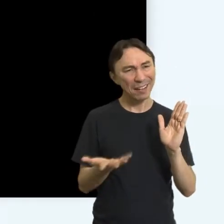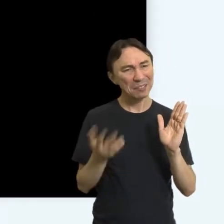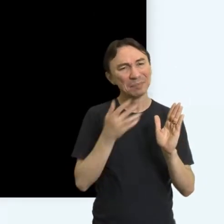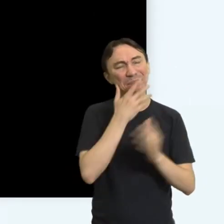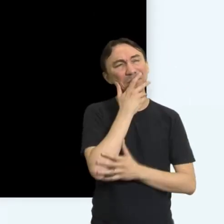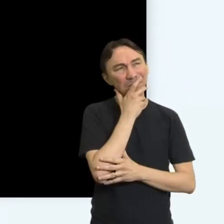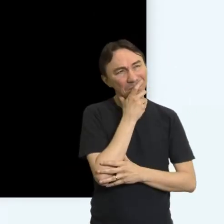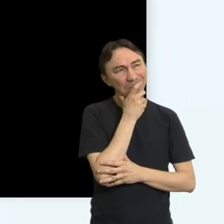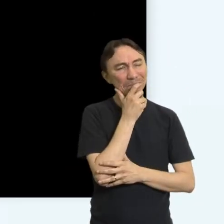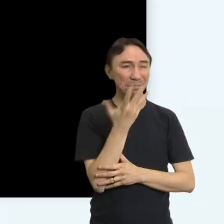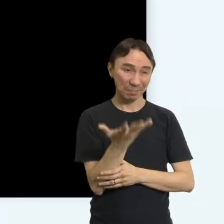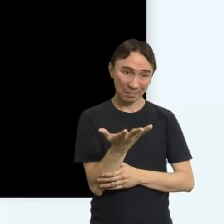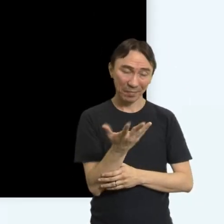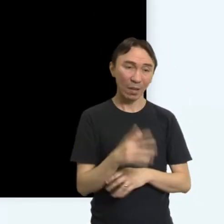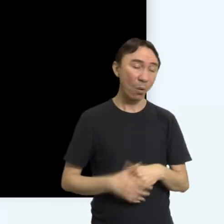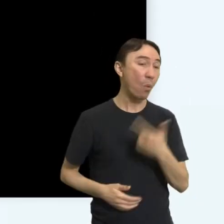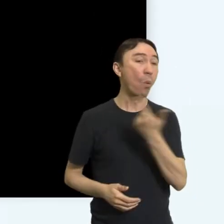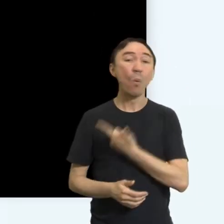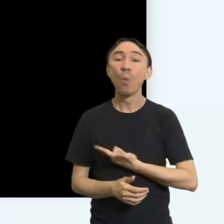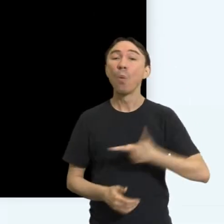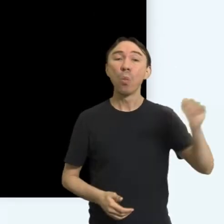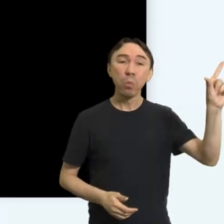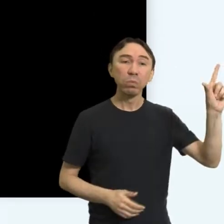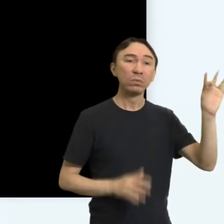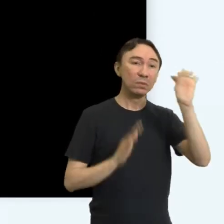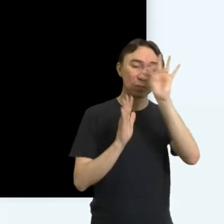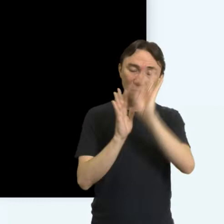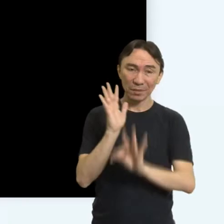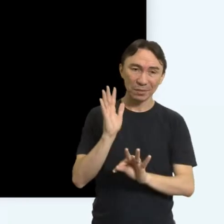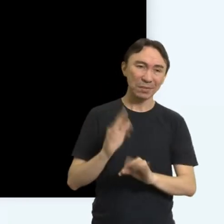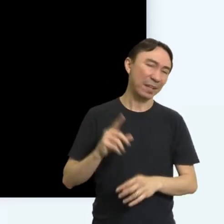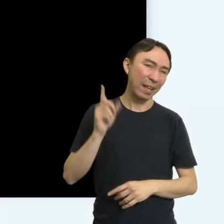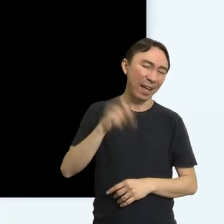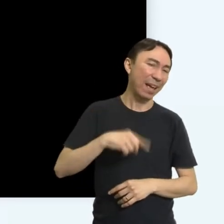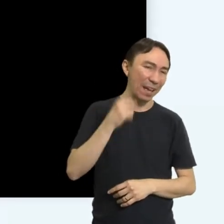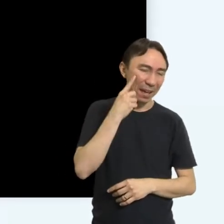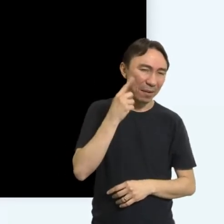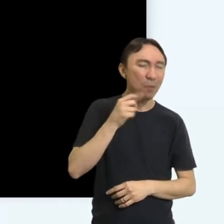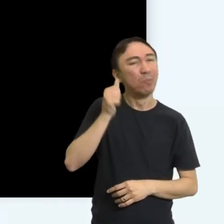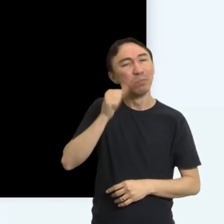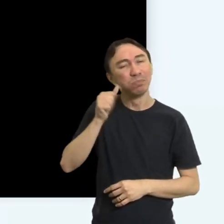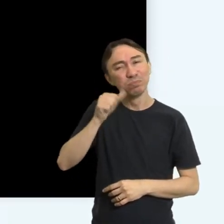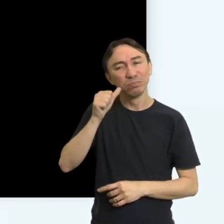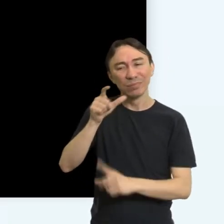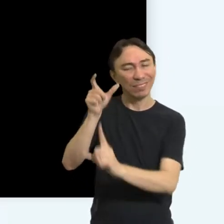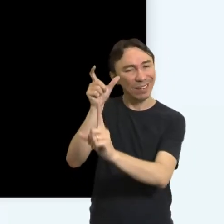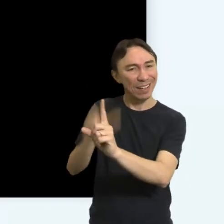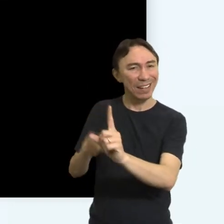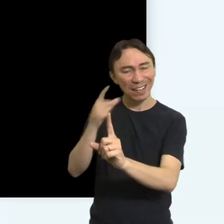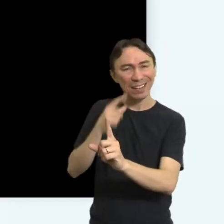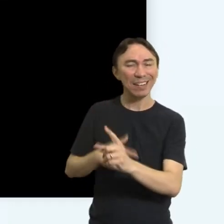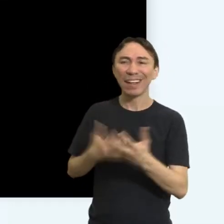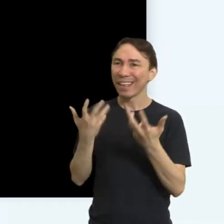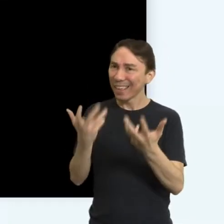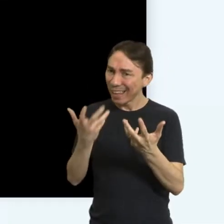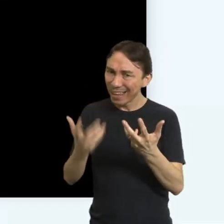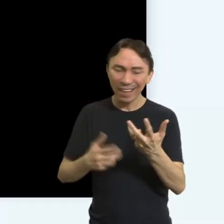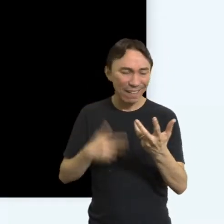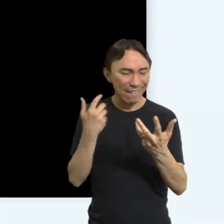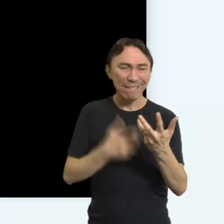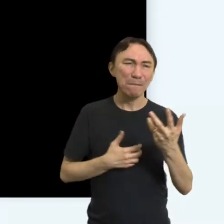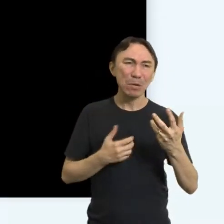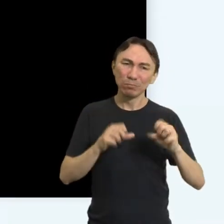nisso agora. Você lê um outro texto. É a história de uma moça que batalha muito para se tornar uma cantora famosa.